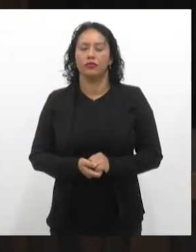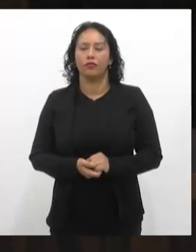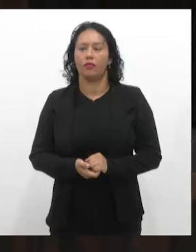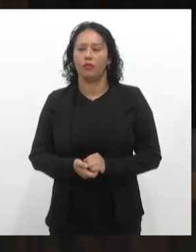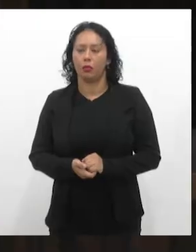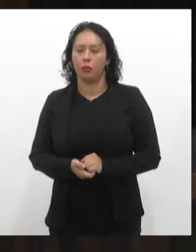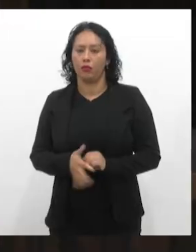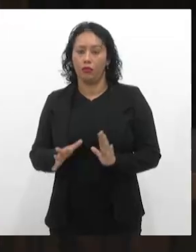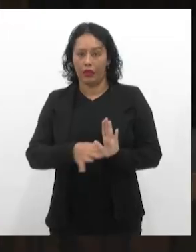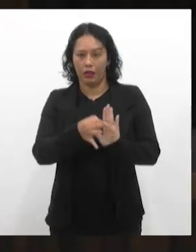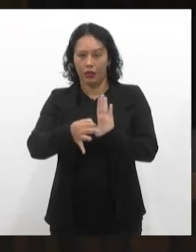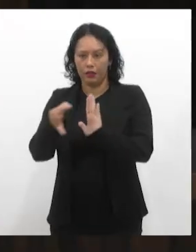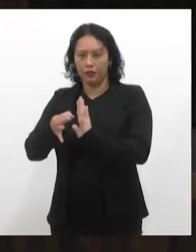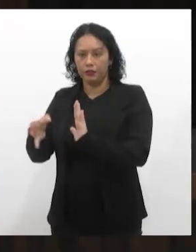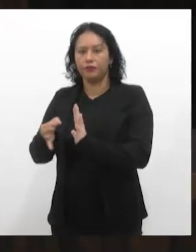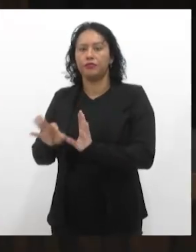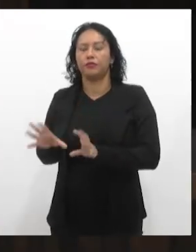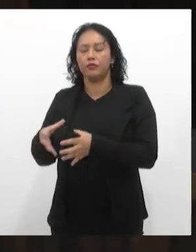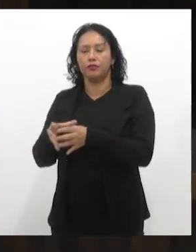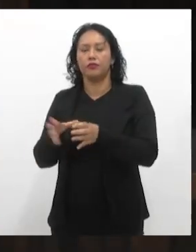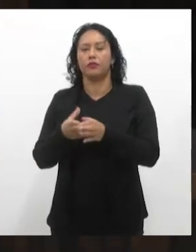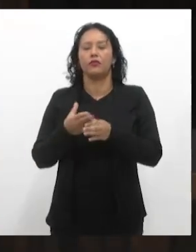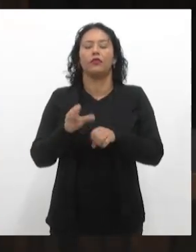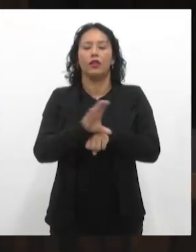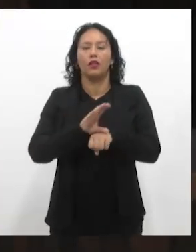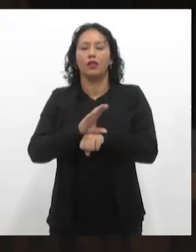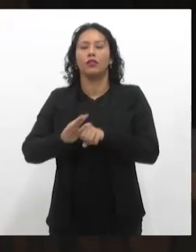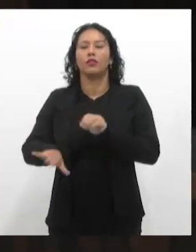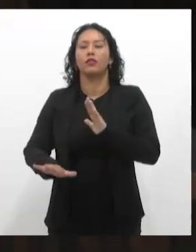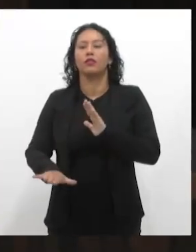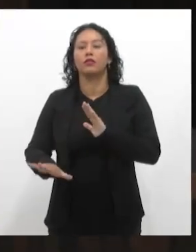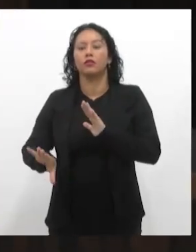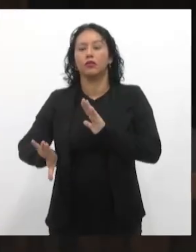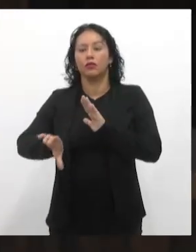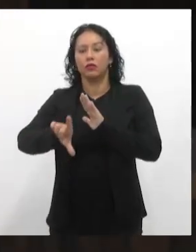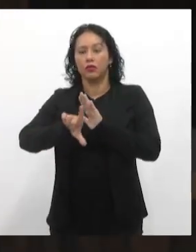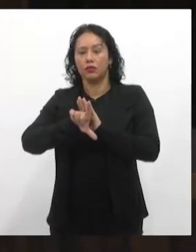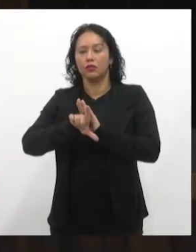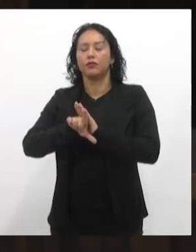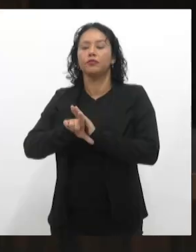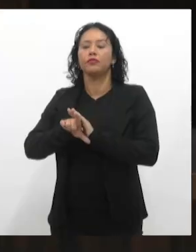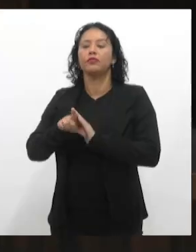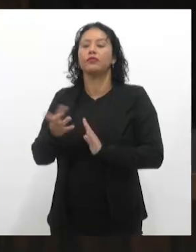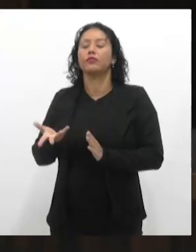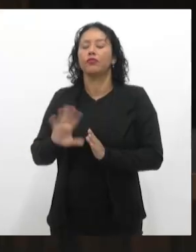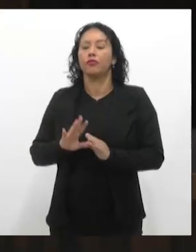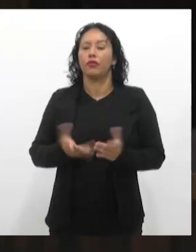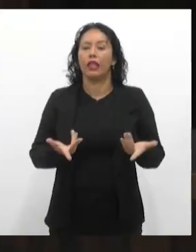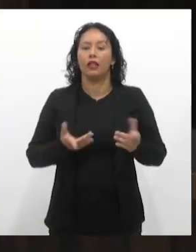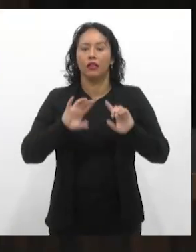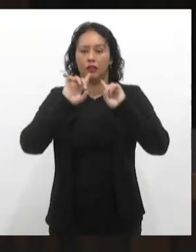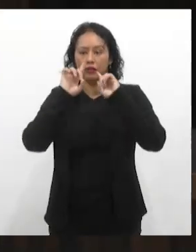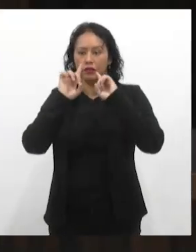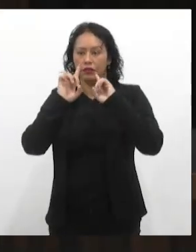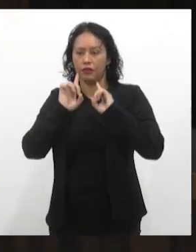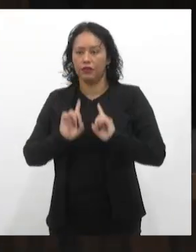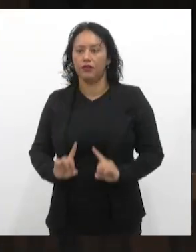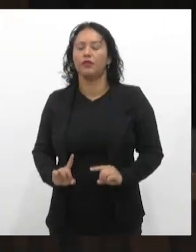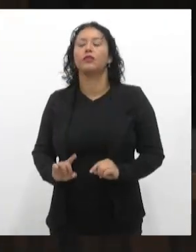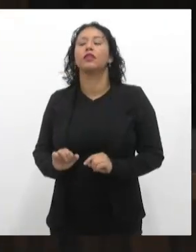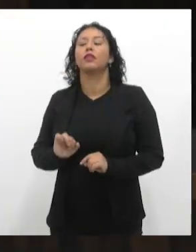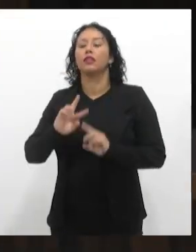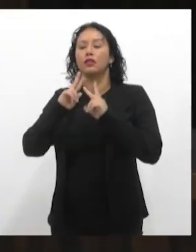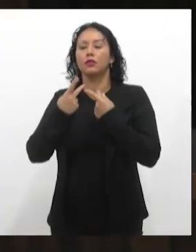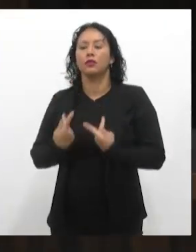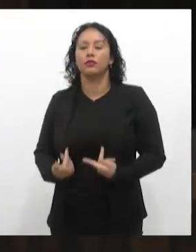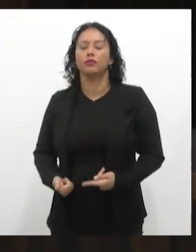Pendendo de pareceres das comissões de Legislação Constitucional Complementar e Códigos, de Defesa dos Direitos Humanos e Cidadania, de Política Urbana,